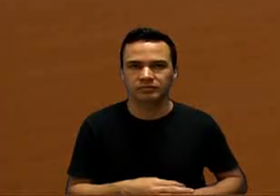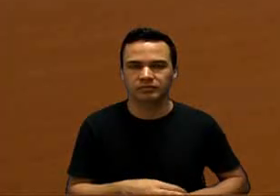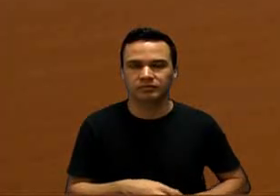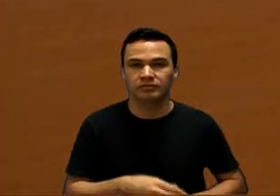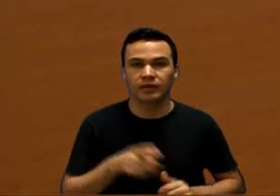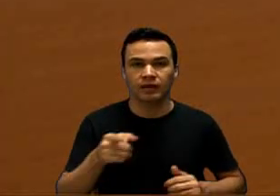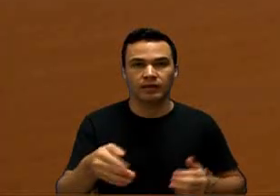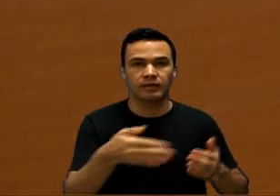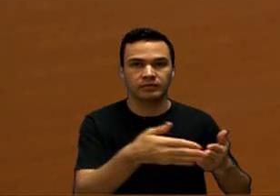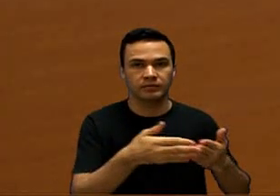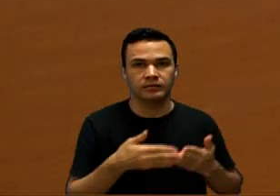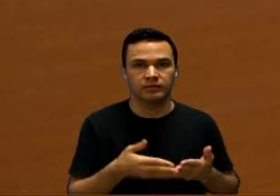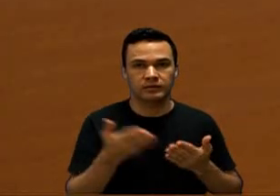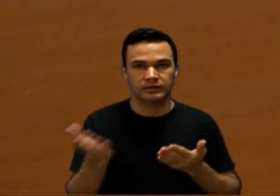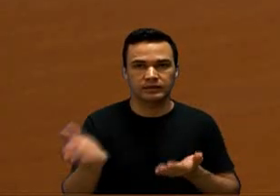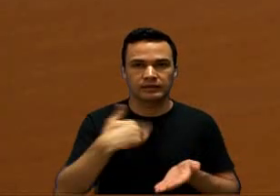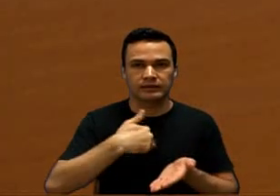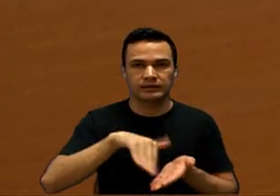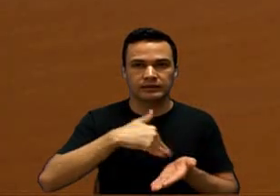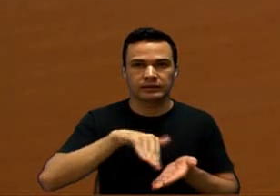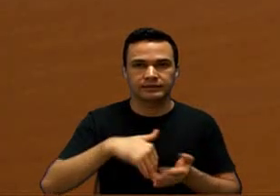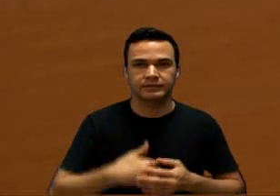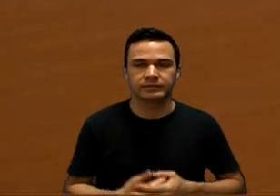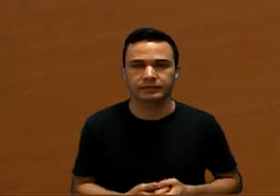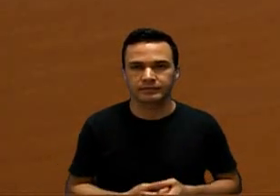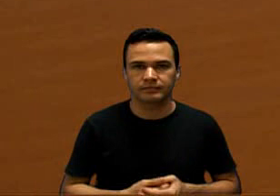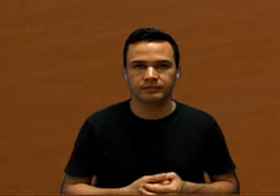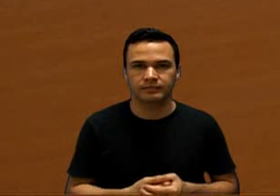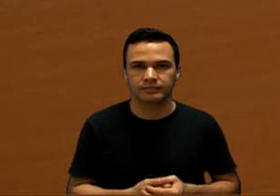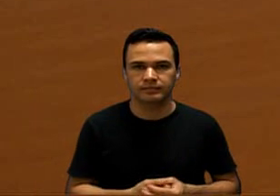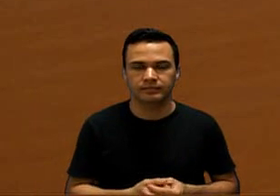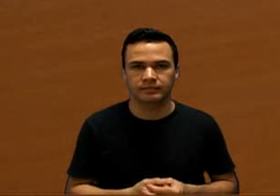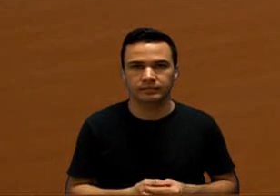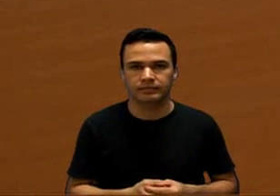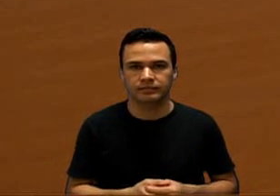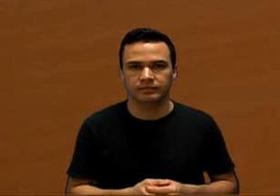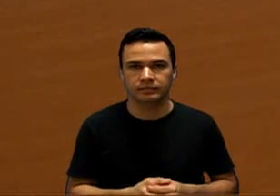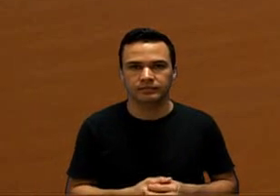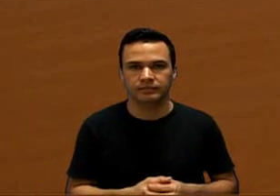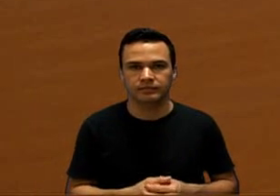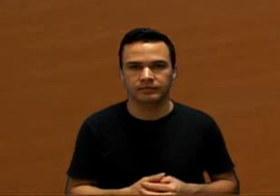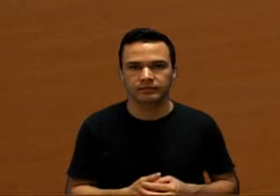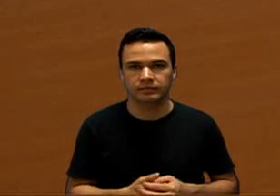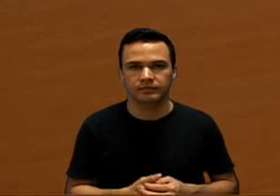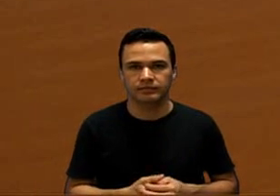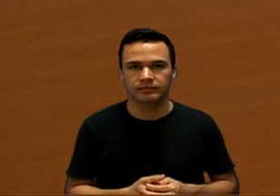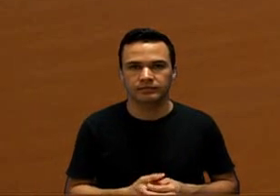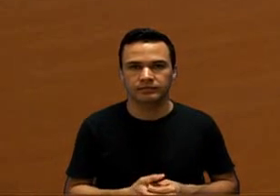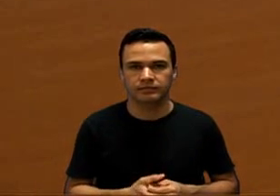Aos requerimentos, senhor secretário. Chegou agora. Você se arrebenta aqui.